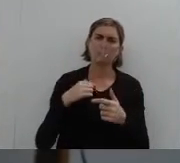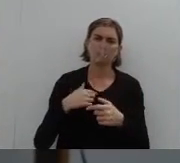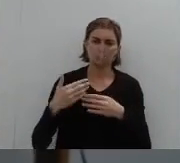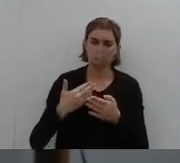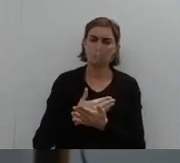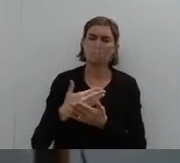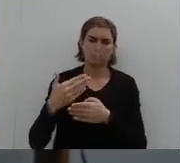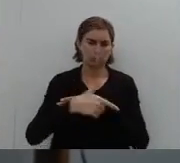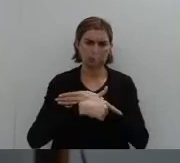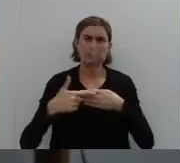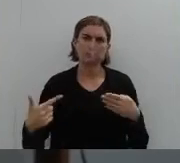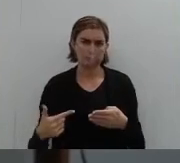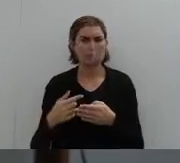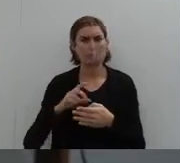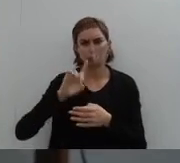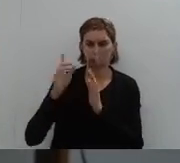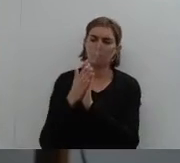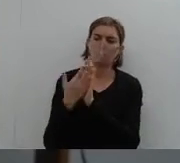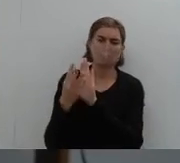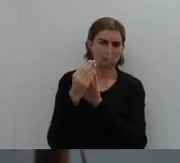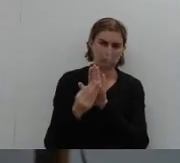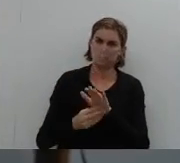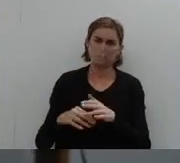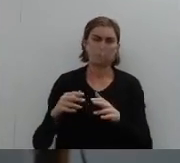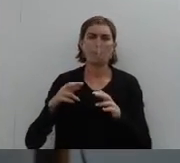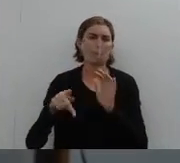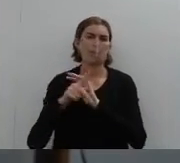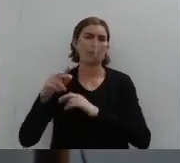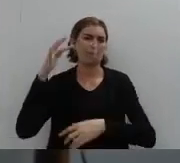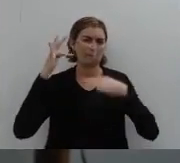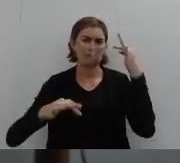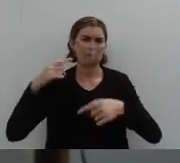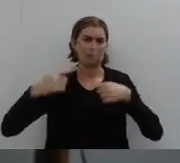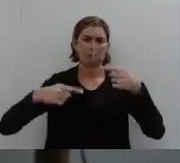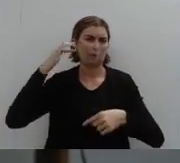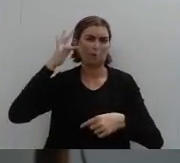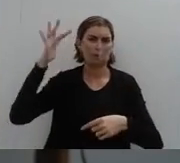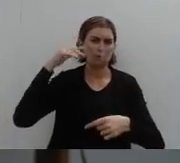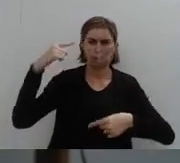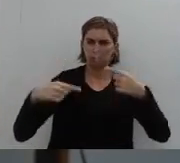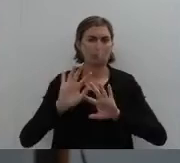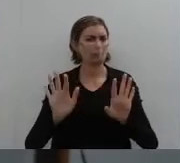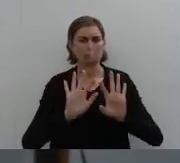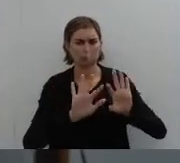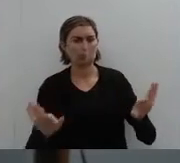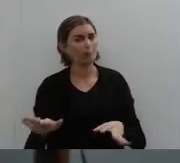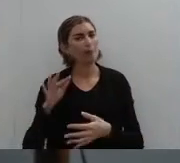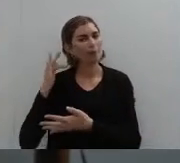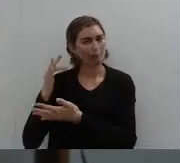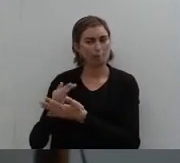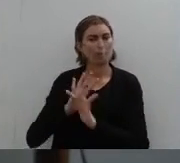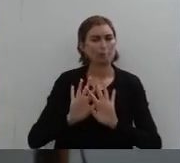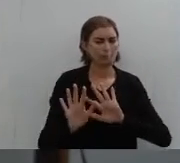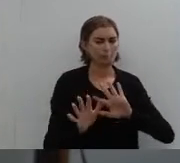origem da moralidade a uma origem divina. E não é tarefa da filosofia entrar nesses passos. Esse é outro âmbito, é o âmbito da fé, é